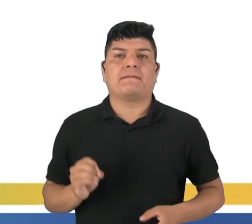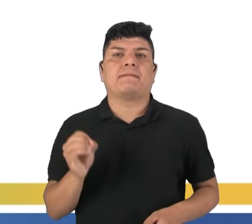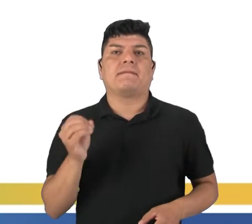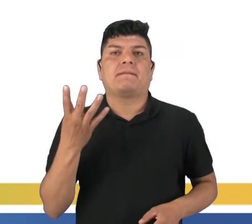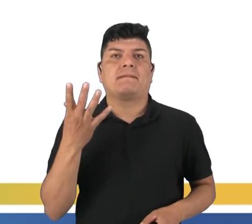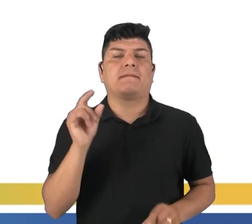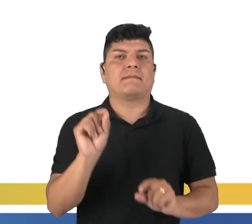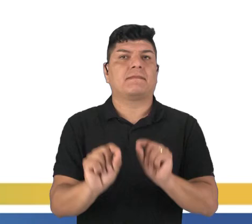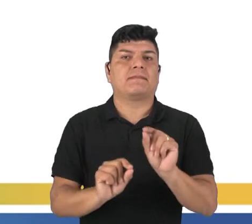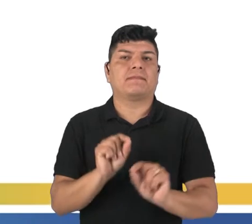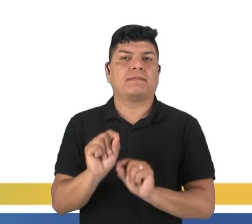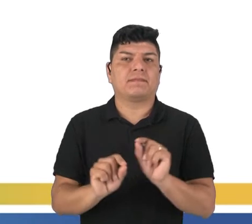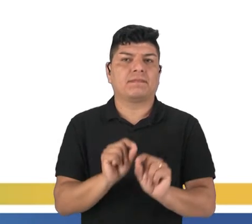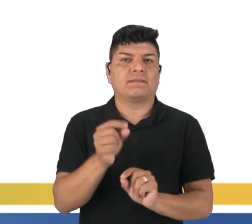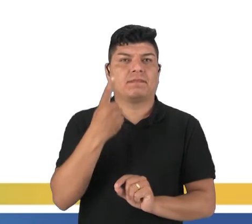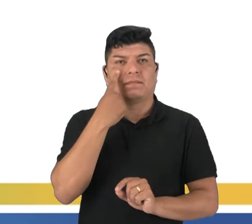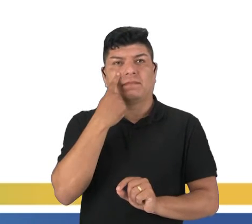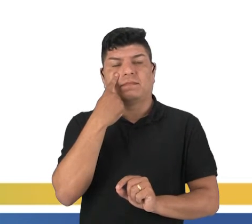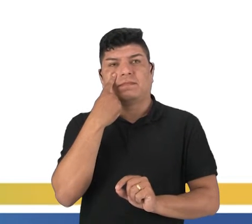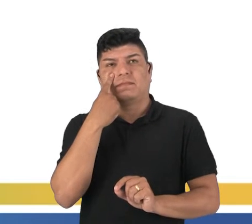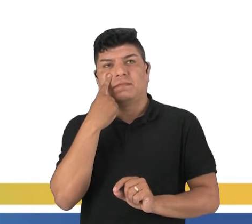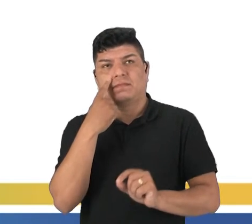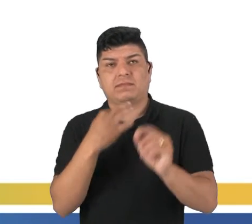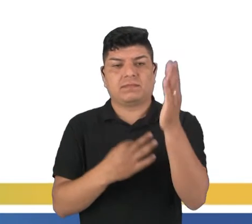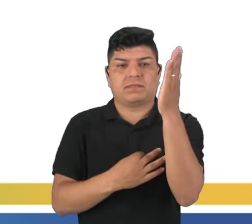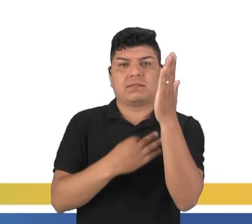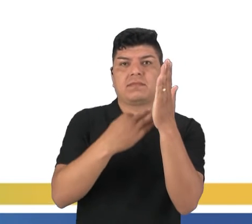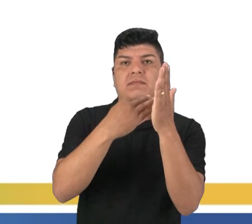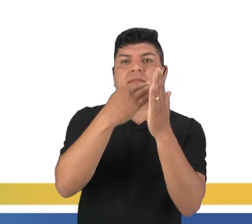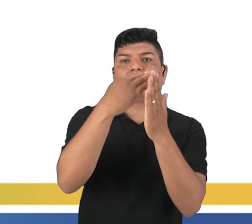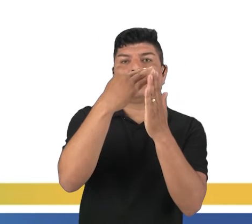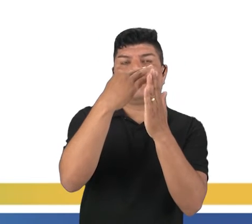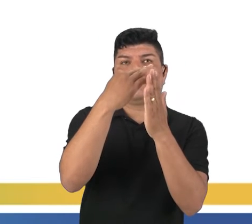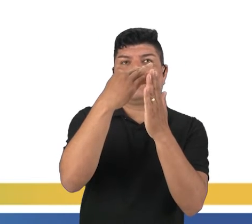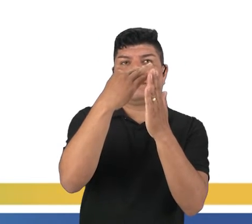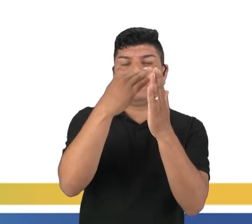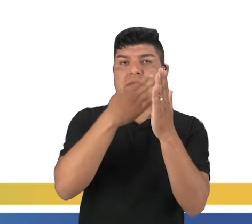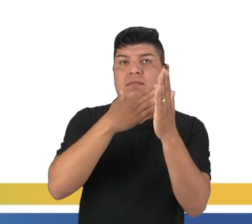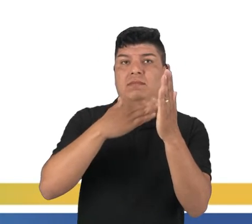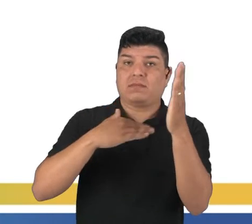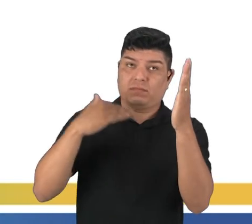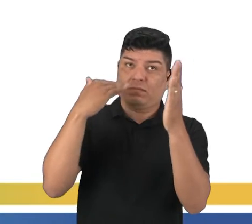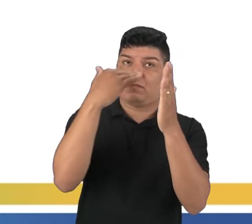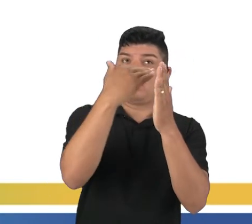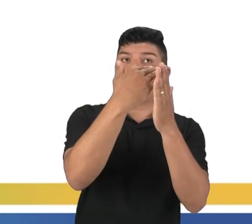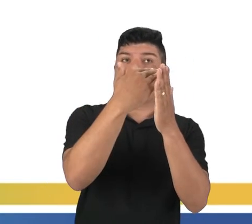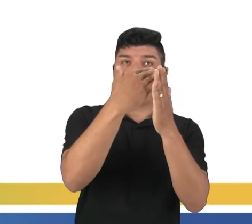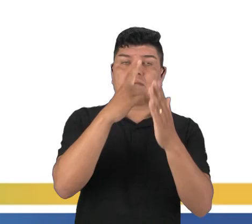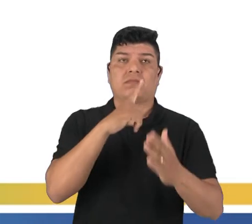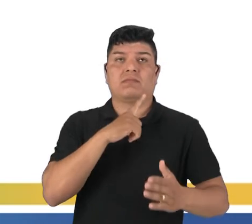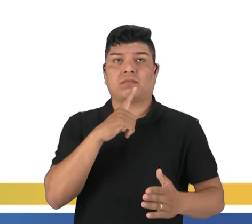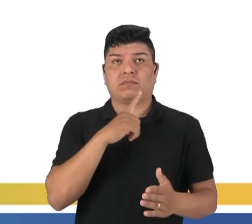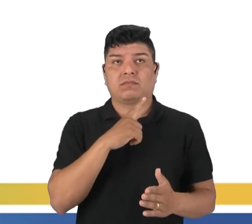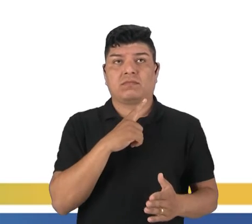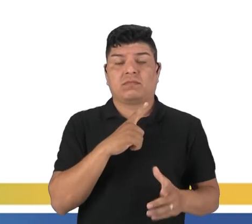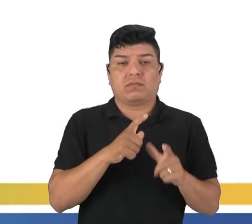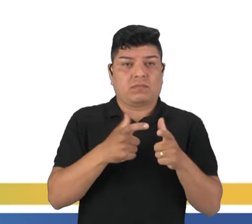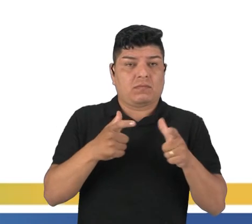quê? Como vocês podem ver, a temperatura corporal ela se eleva um pouco, né? Existe